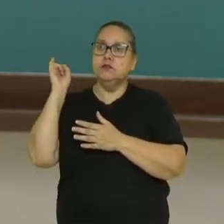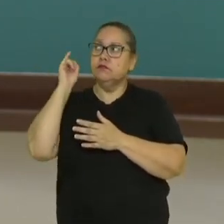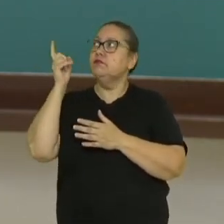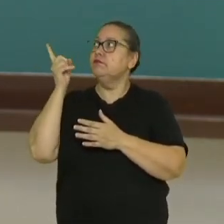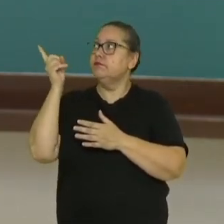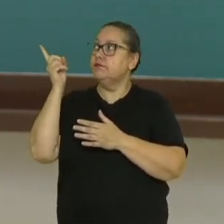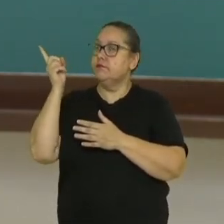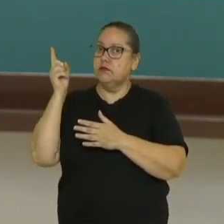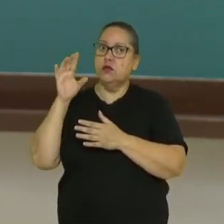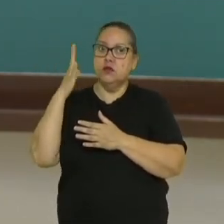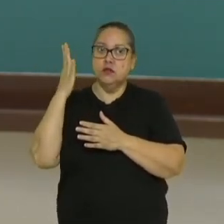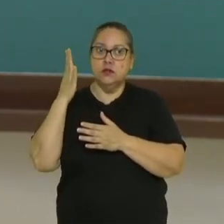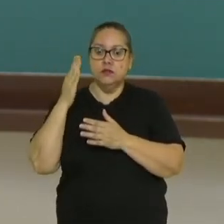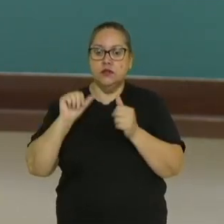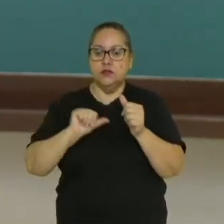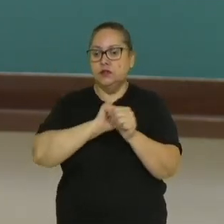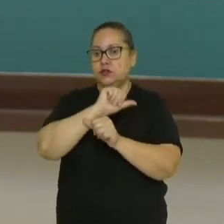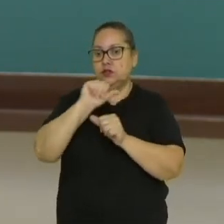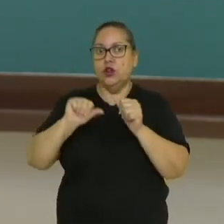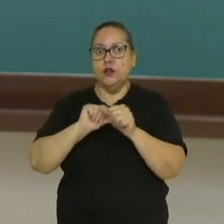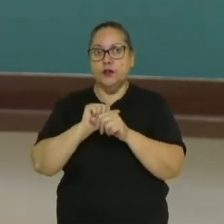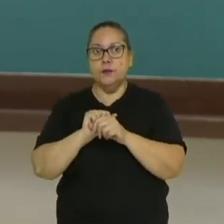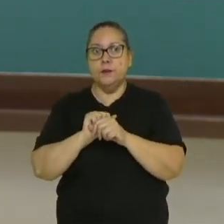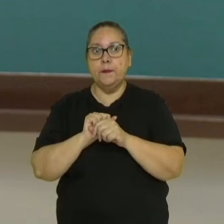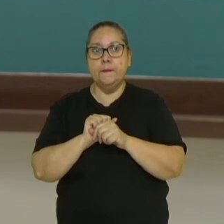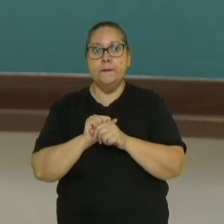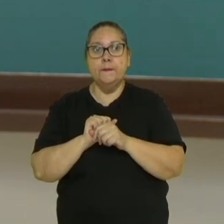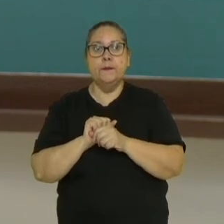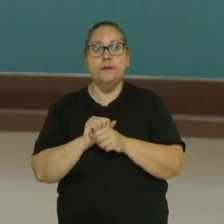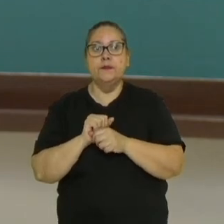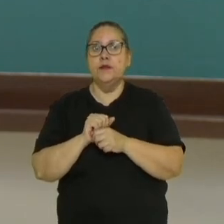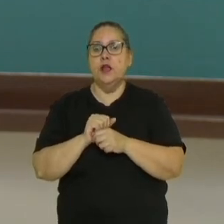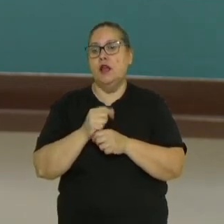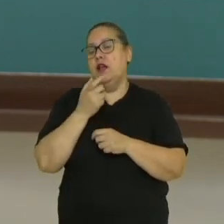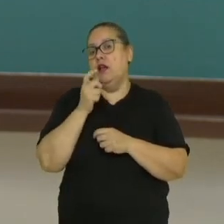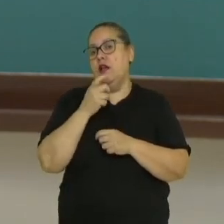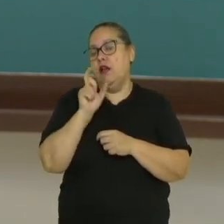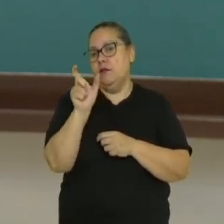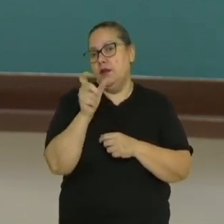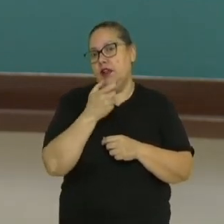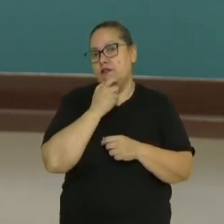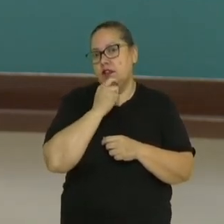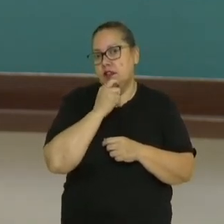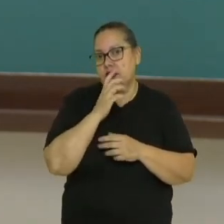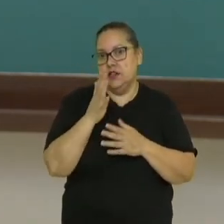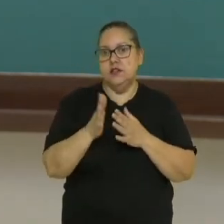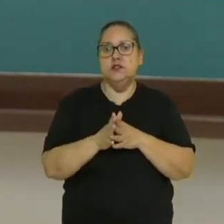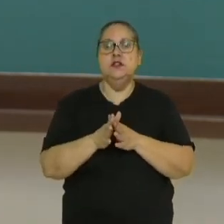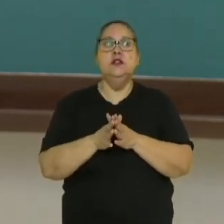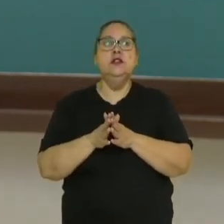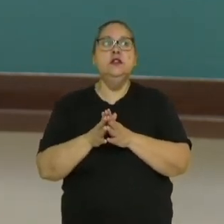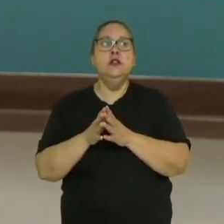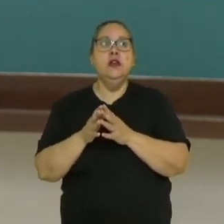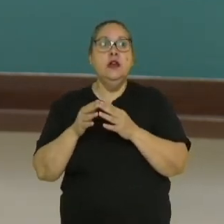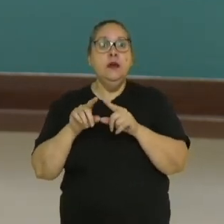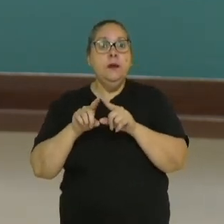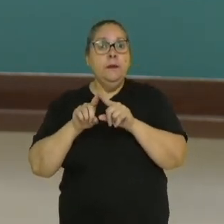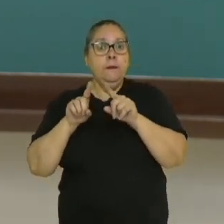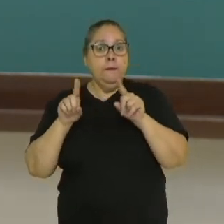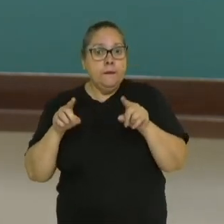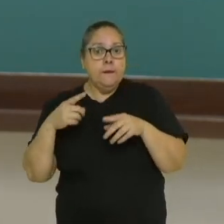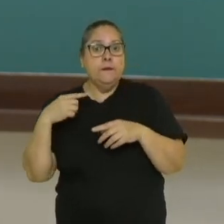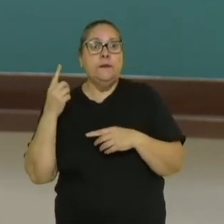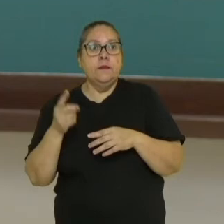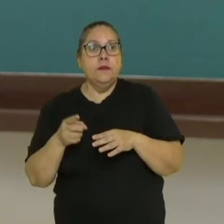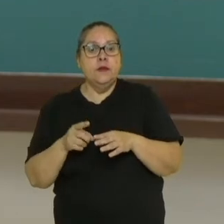esse crossing over, ou permuta, né? A gente chama de crossing over, uma palavra estrangeira, né? Mas a gente também